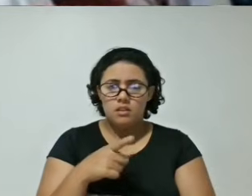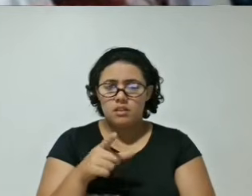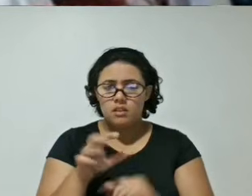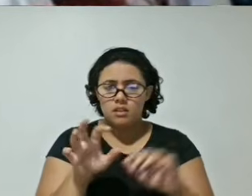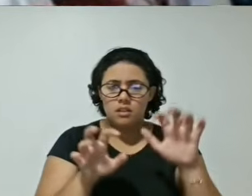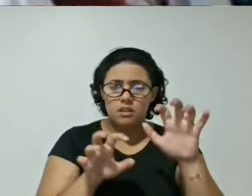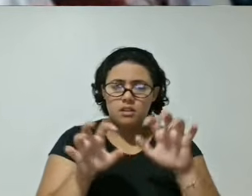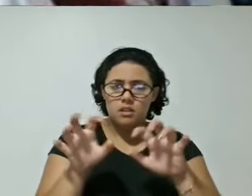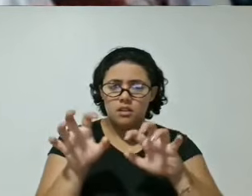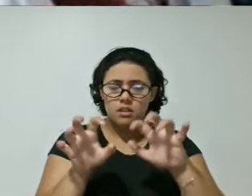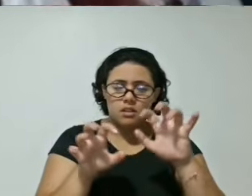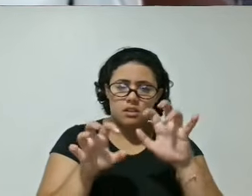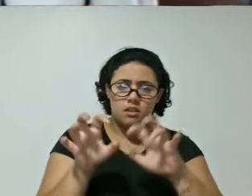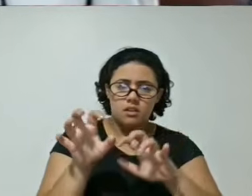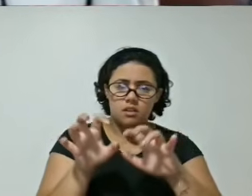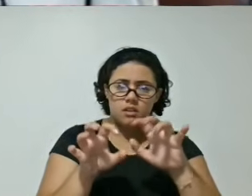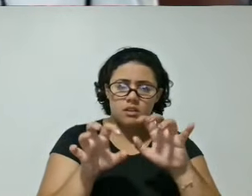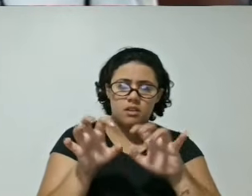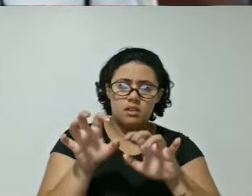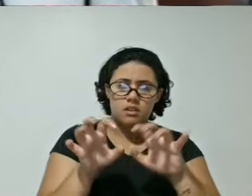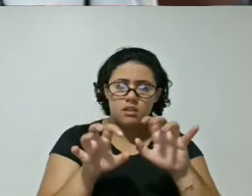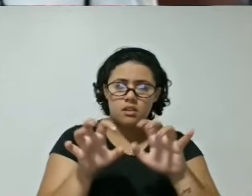certinho?